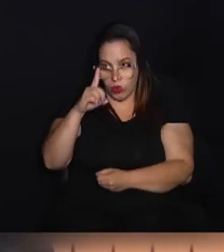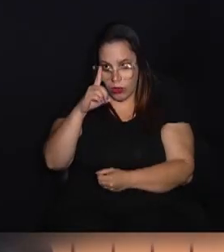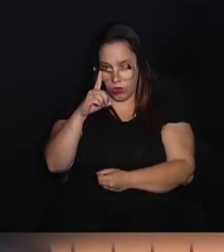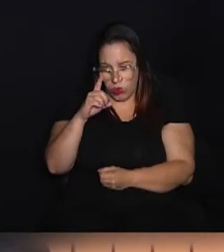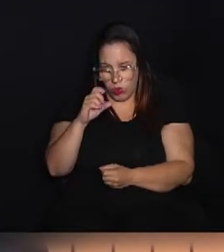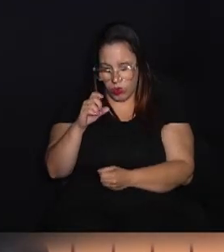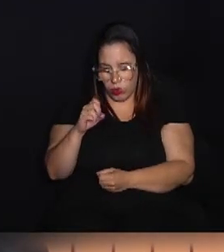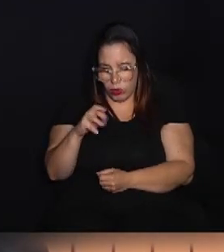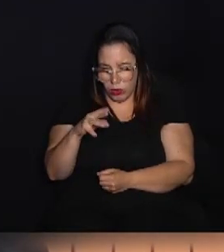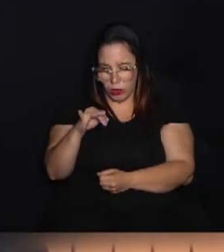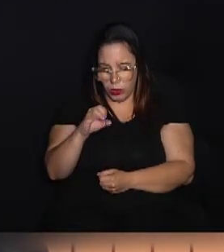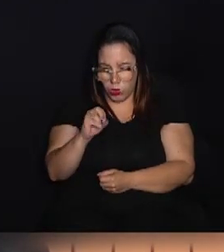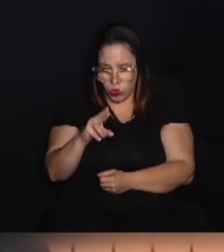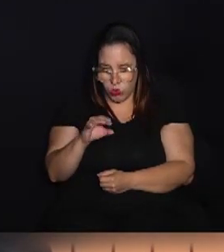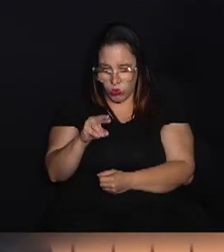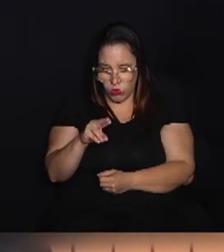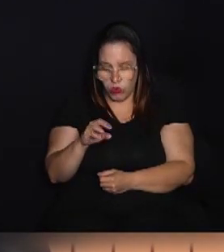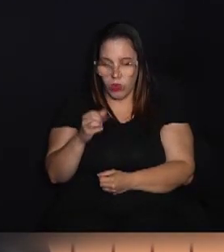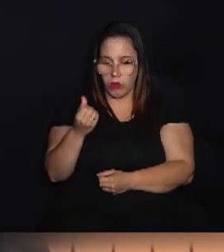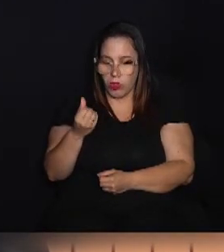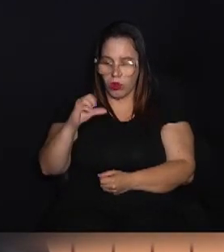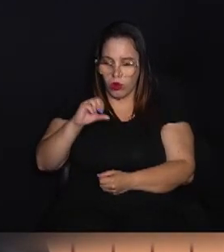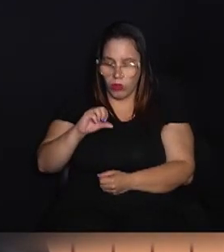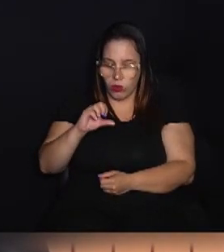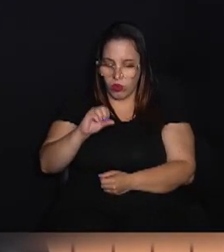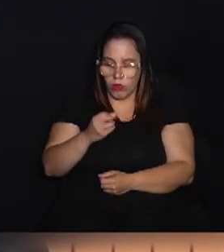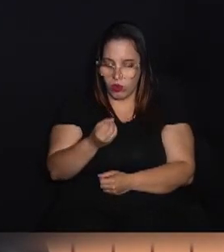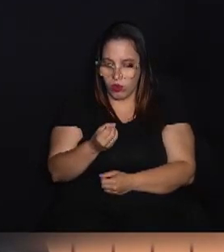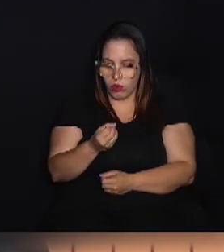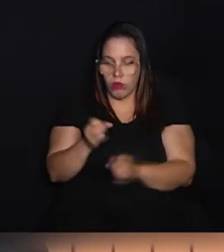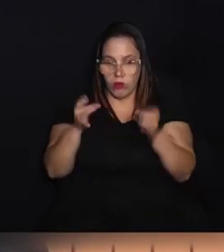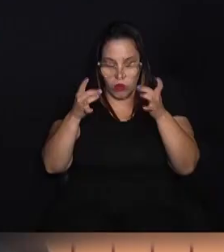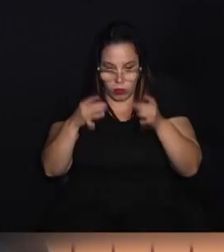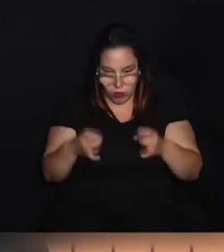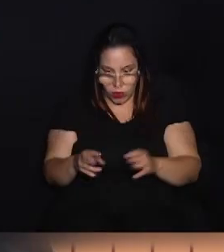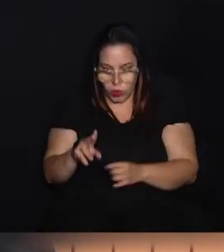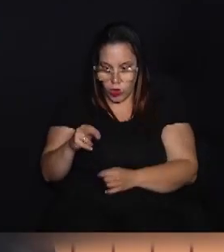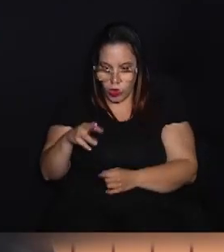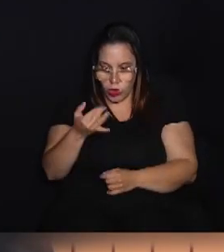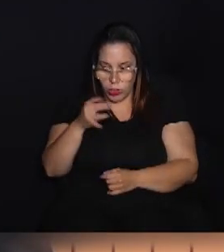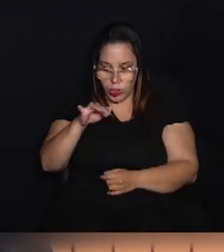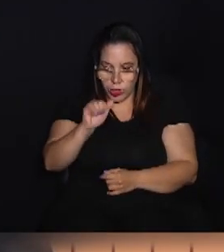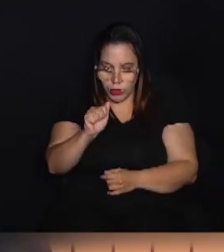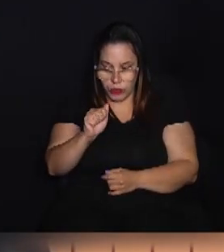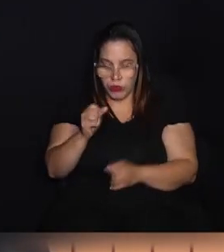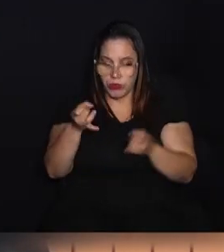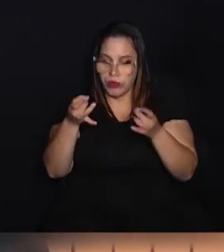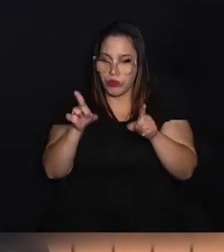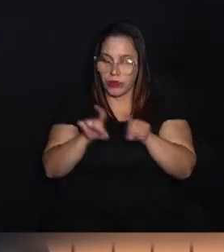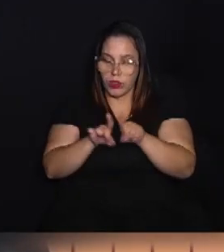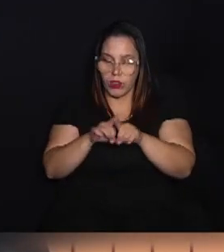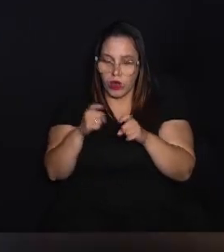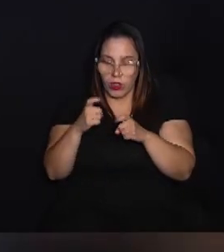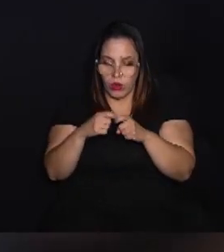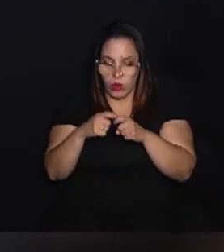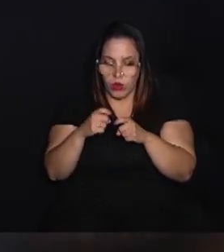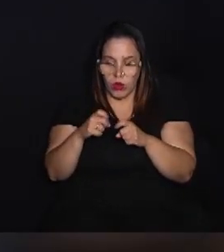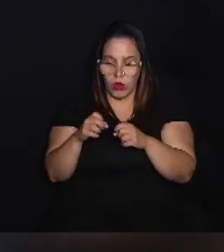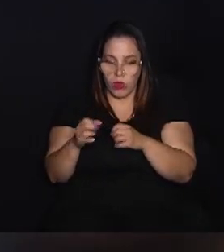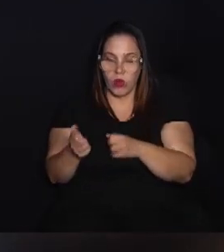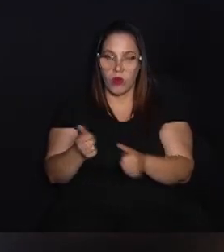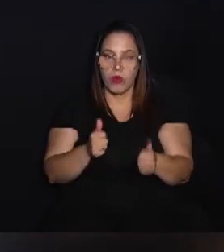Simas, em 1980, e me tornei um especialista em urologia e também em medicina ocupacional.